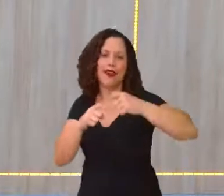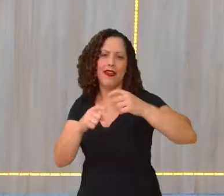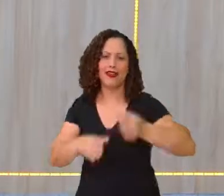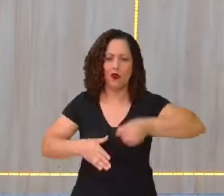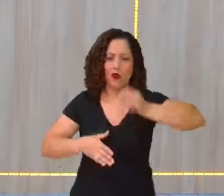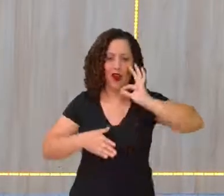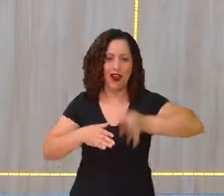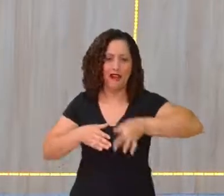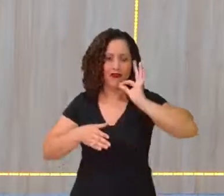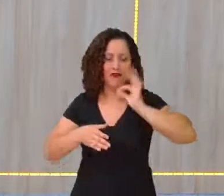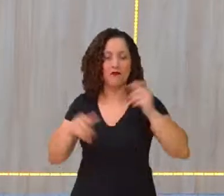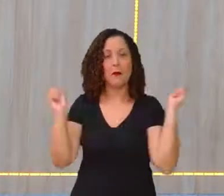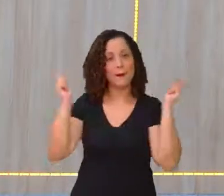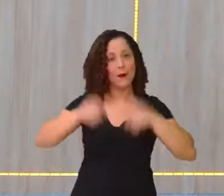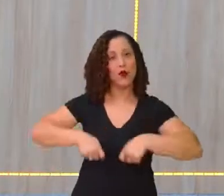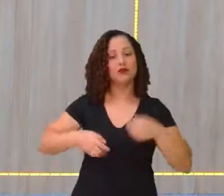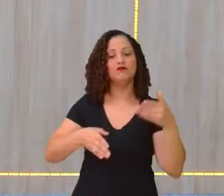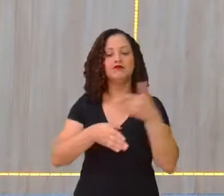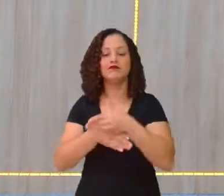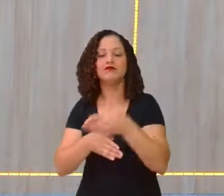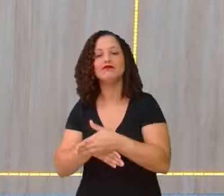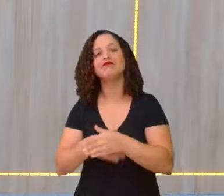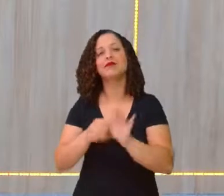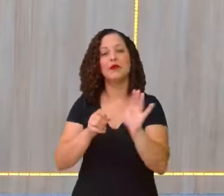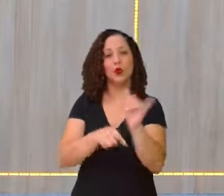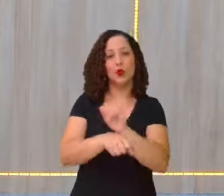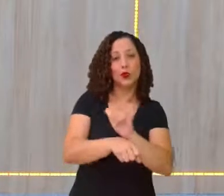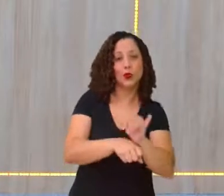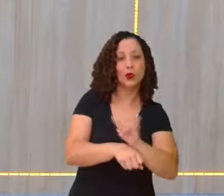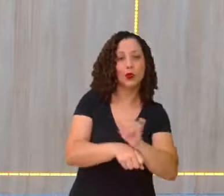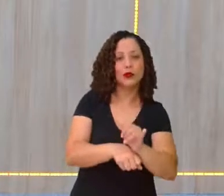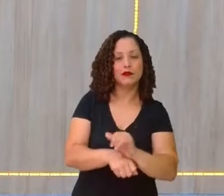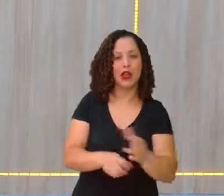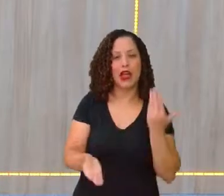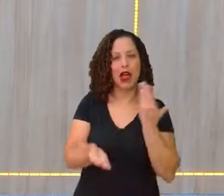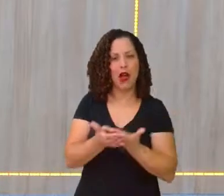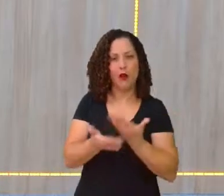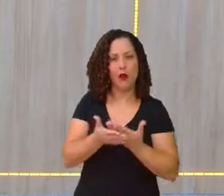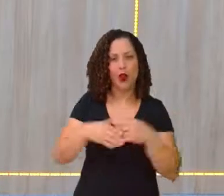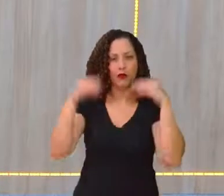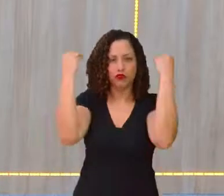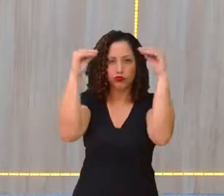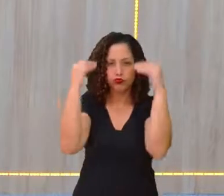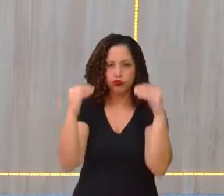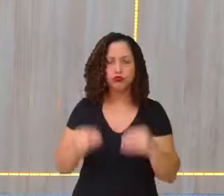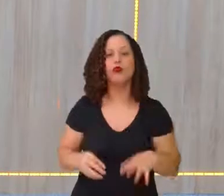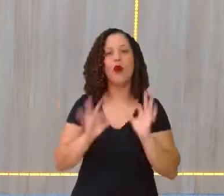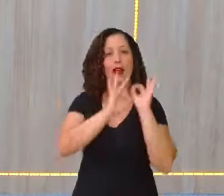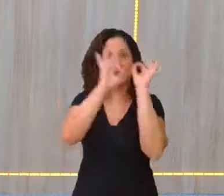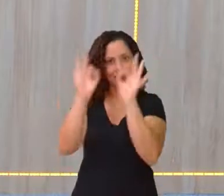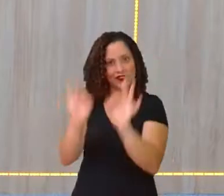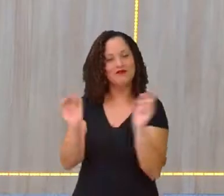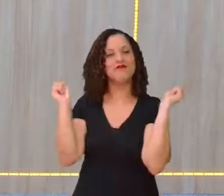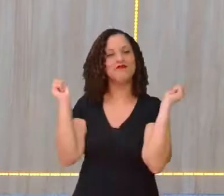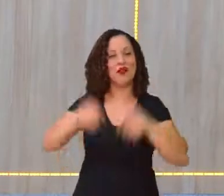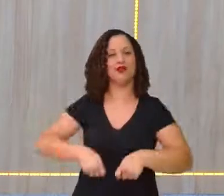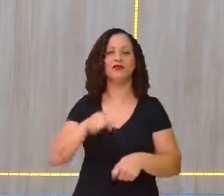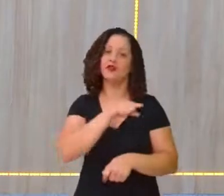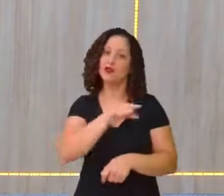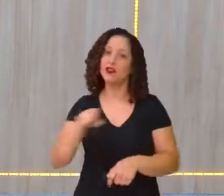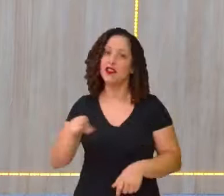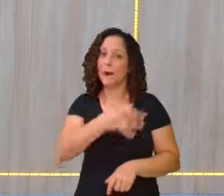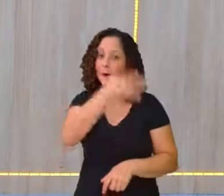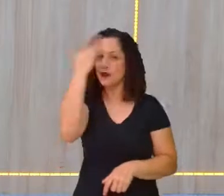sei, vocês podem acessar aí o nosso canal depois e maratonar lá nossas aulas. Então, se você é um adulto, né, de